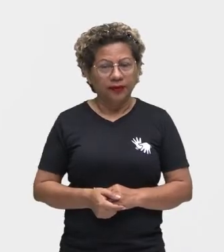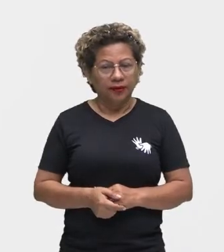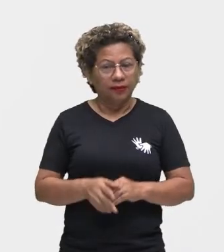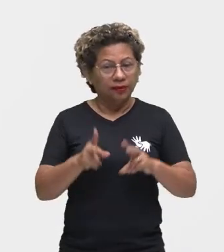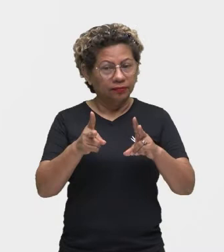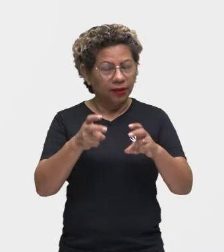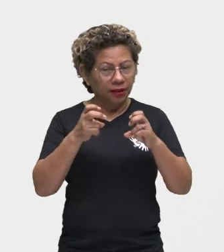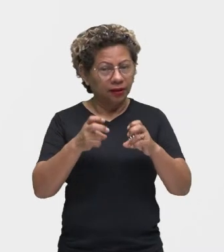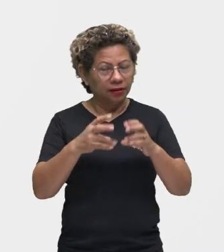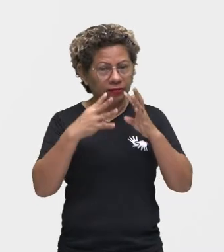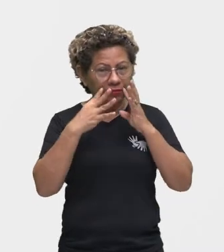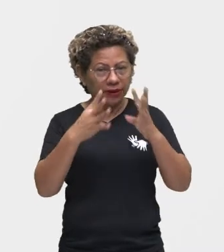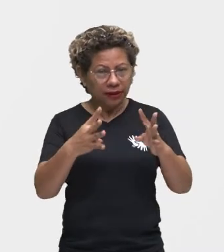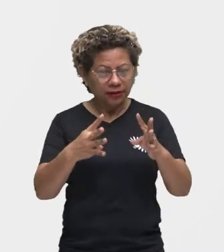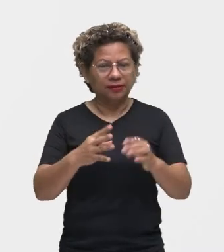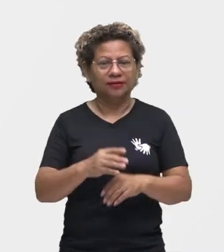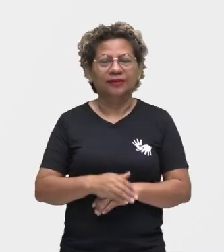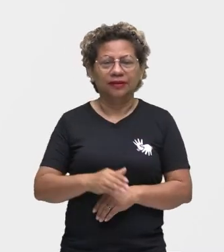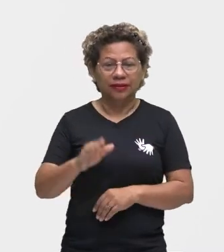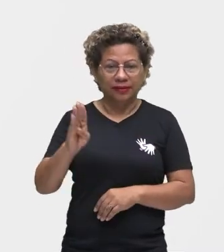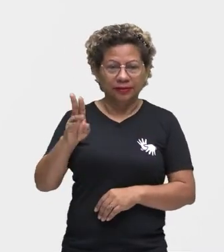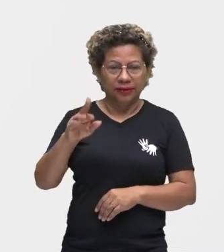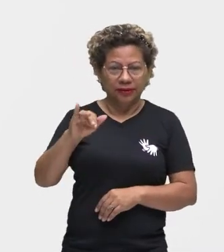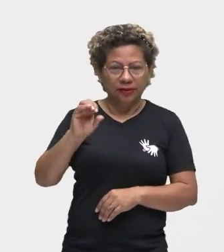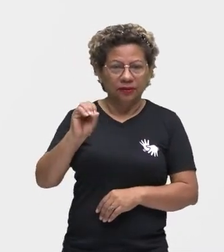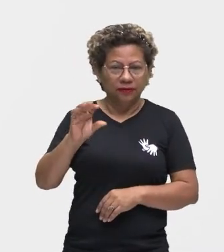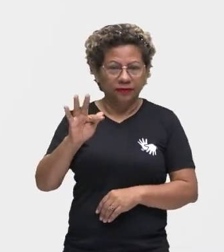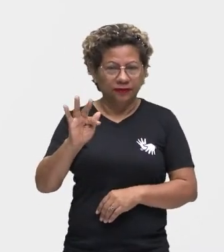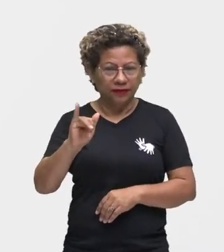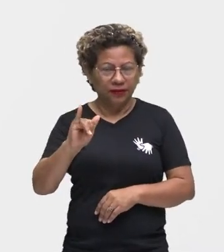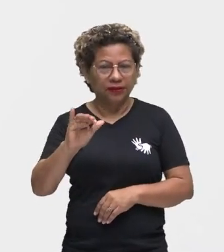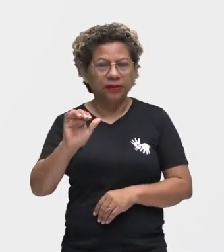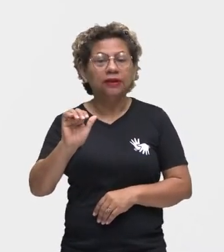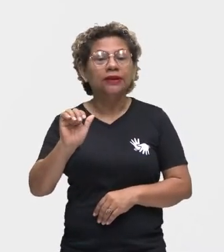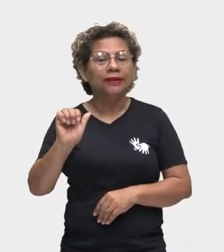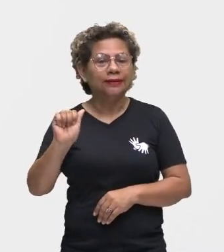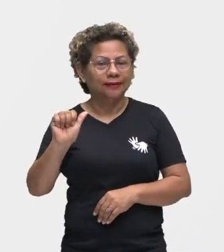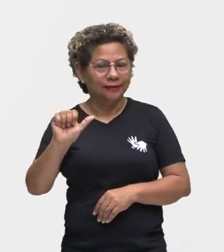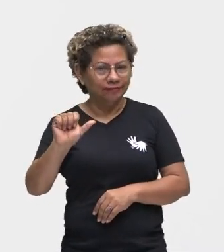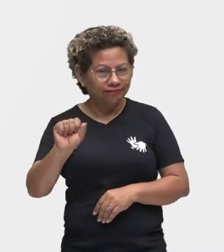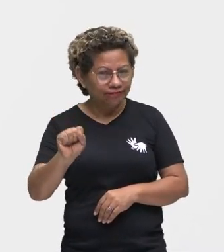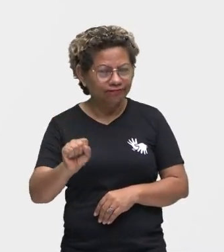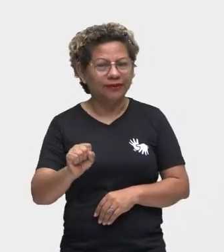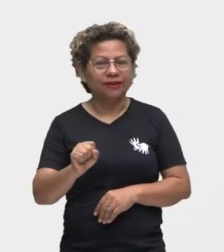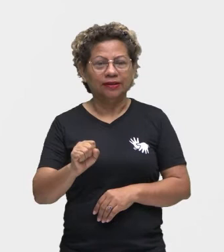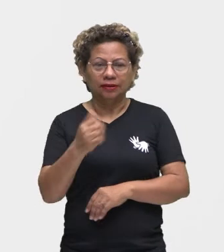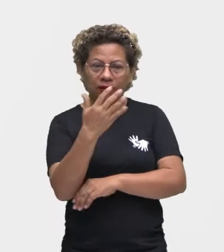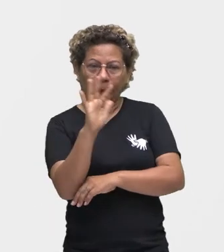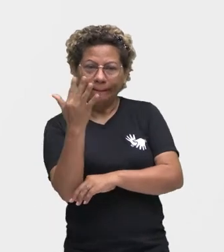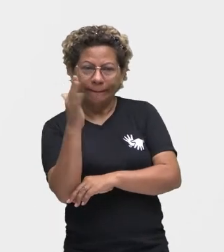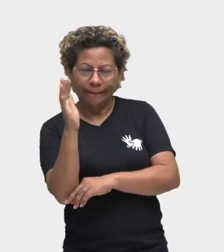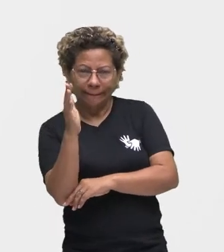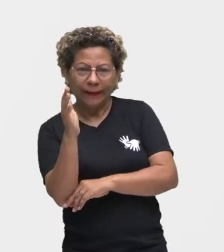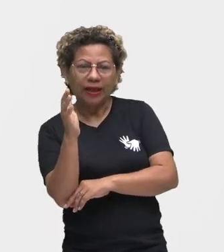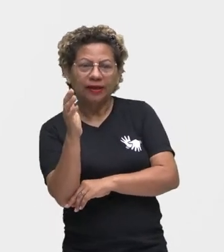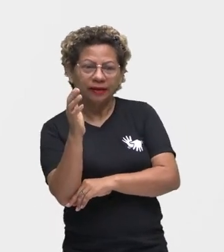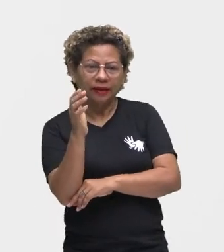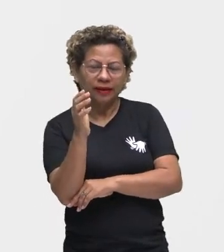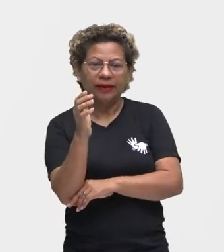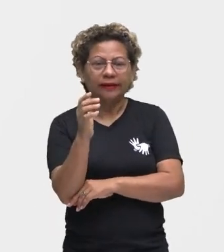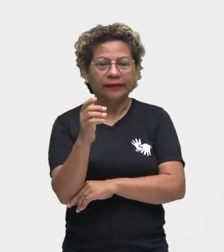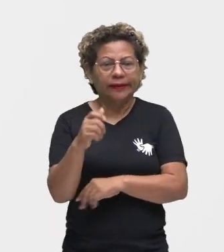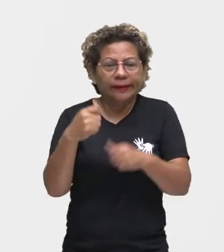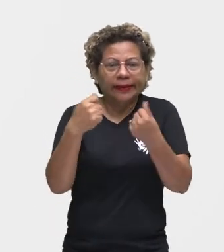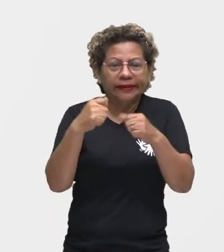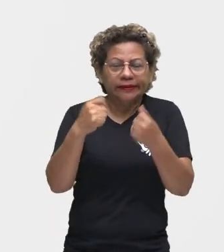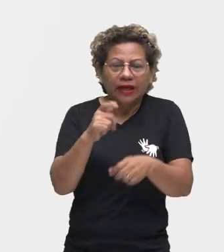A questão, as briófitas são plantas dependentes da água para a sua reprodução e apresentam ciclo de vida com alternância